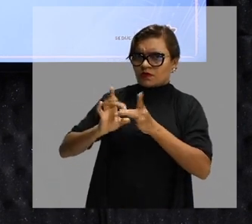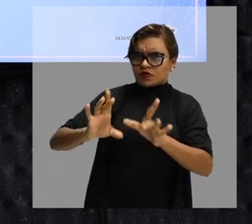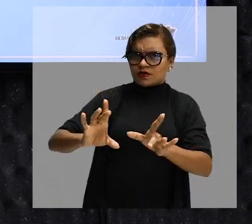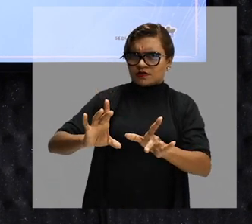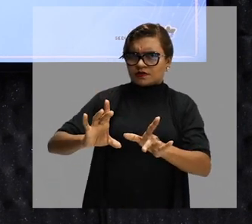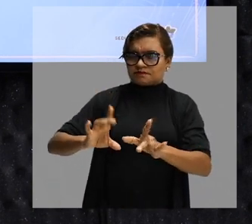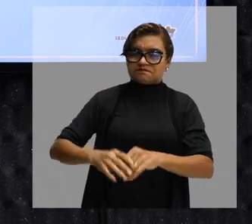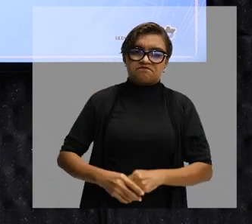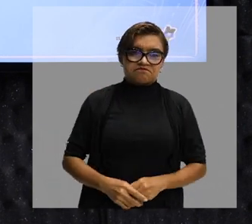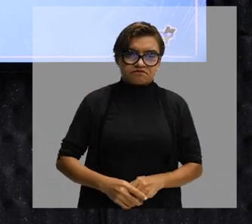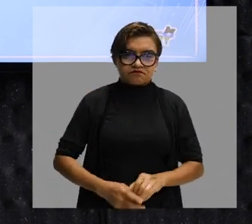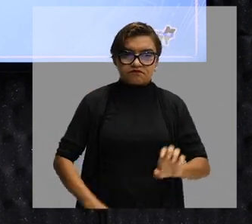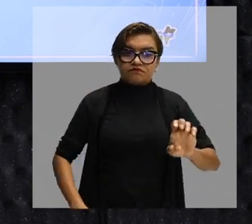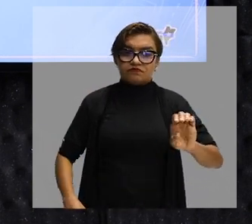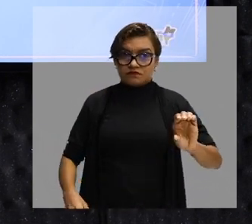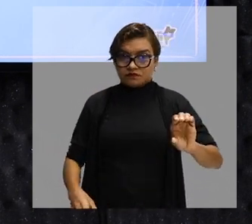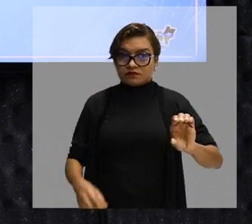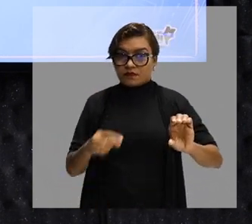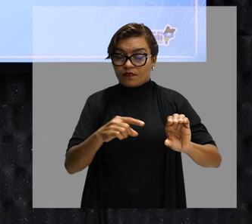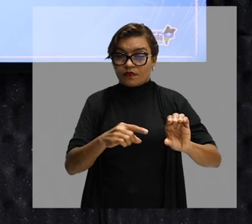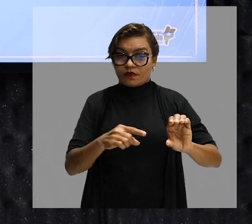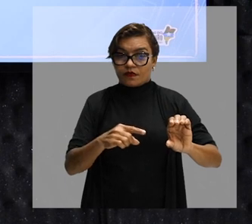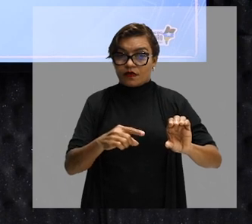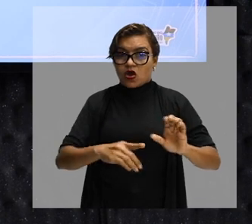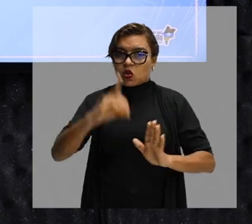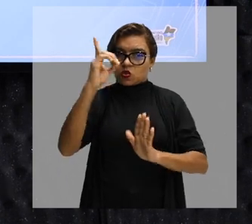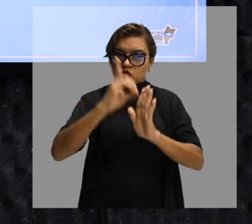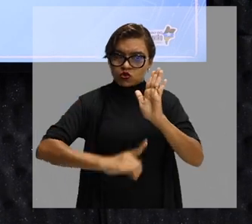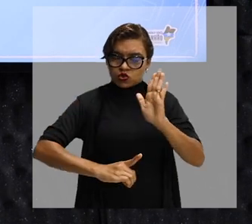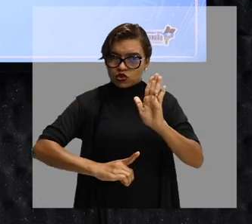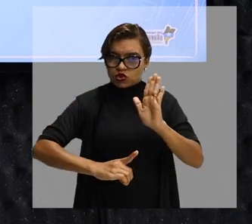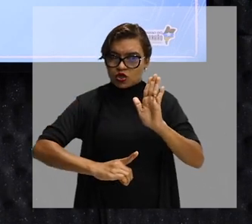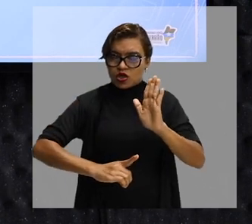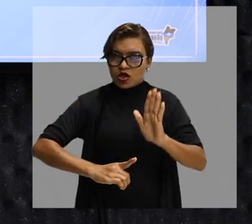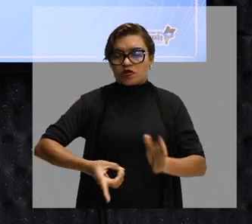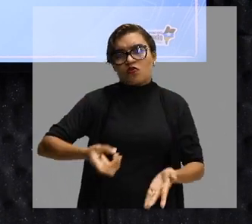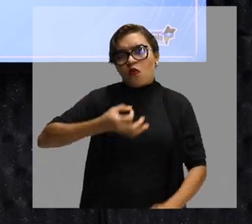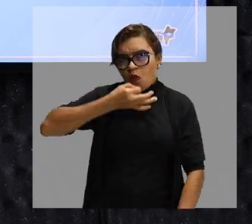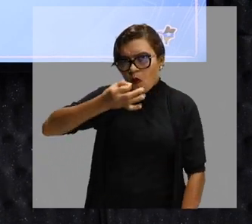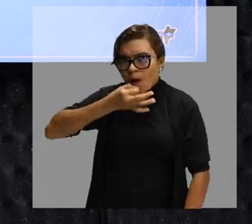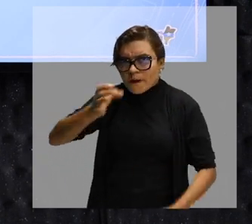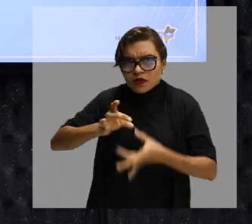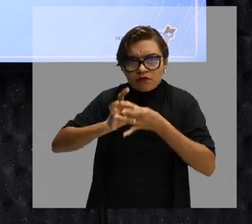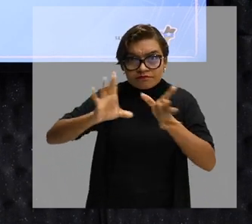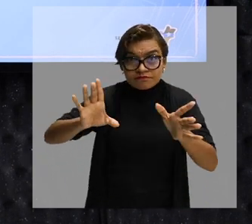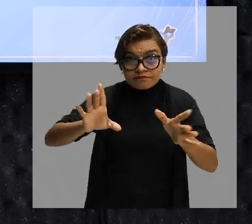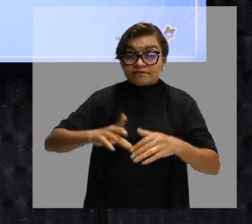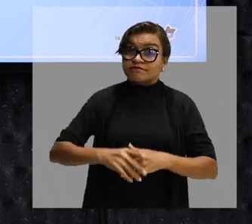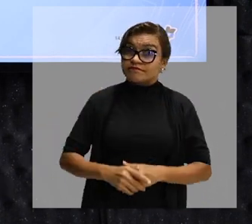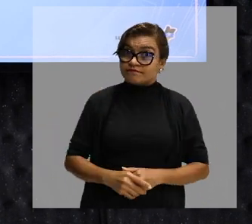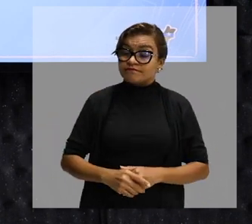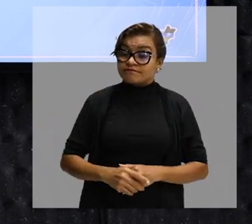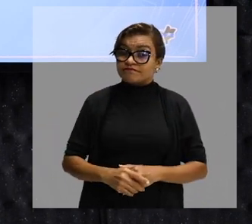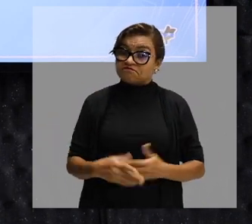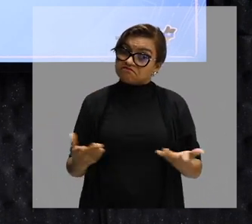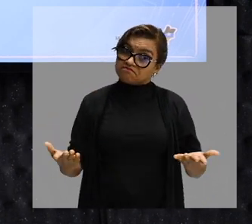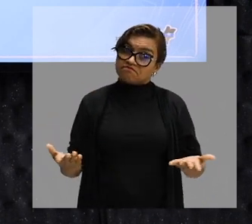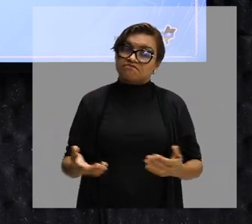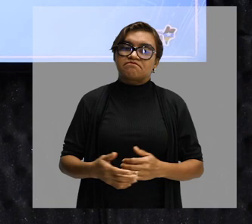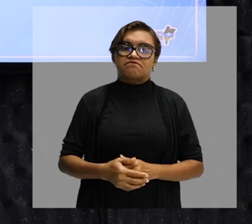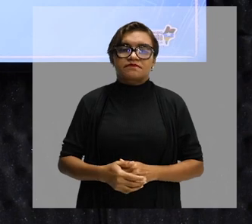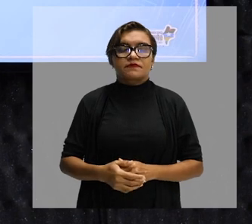não. Letra C, o direito à liberdade de expressão? Também não é um elemento tão marcante dentro